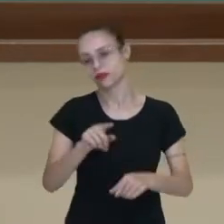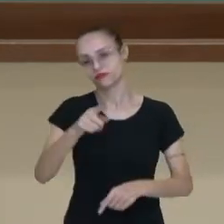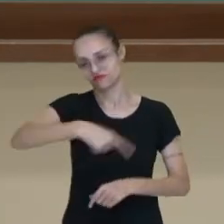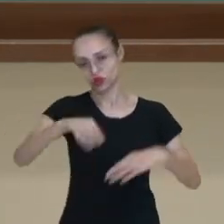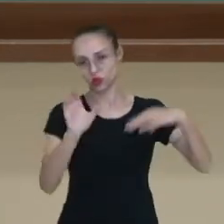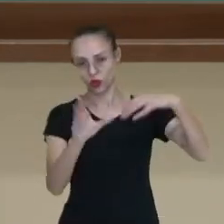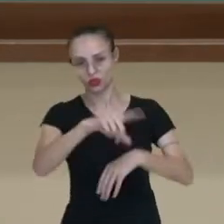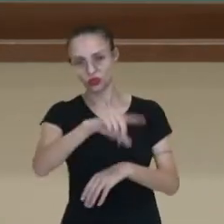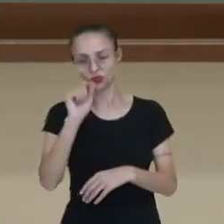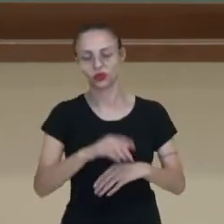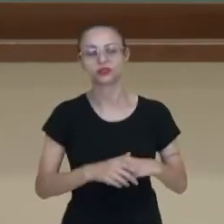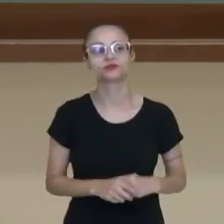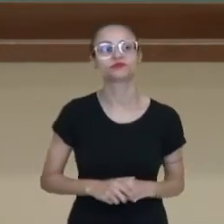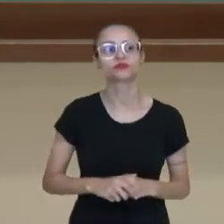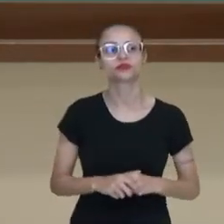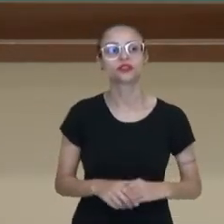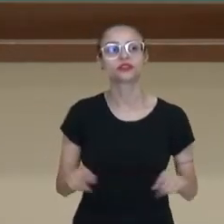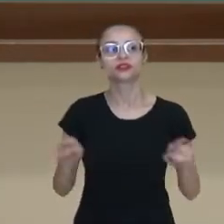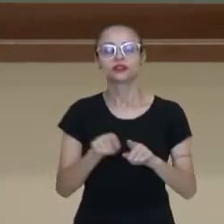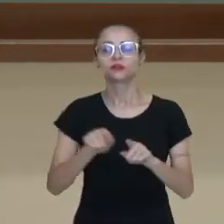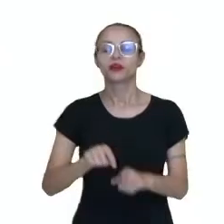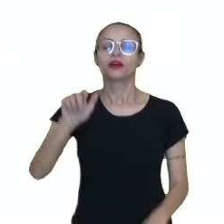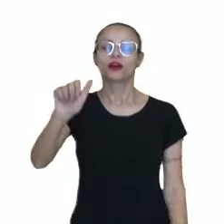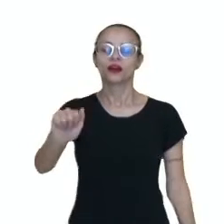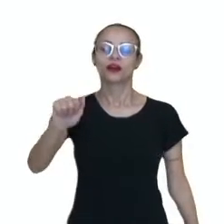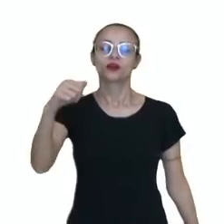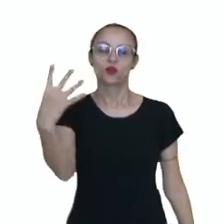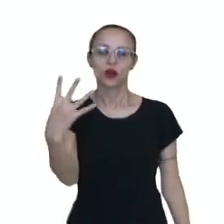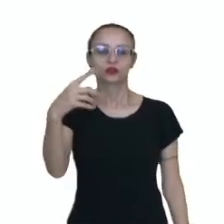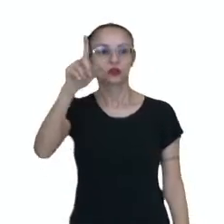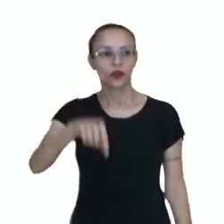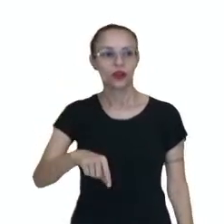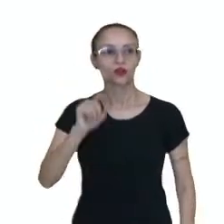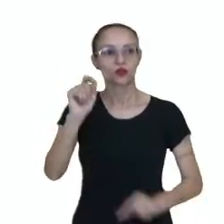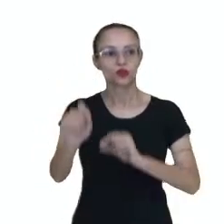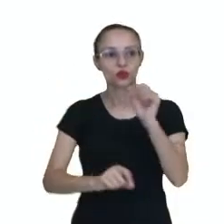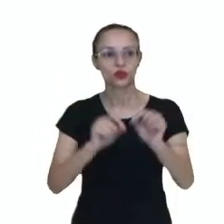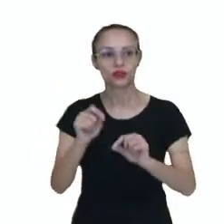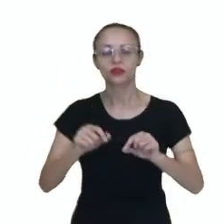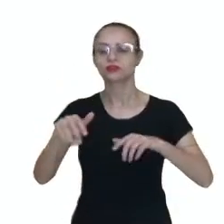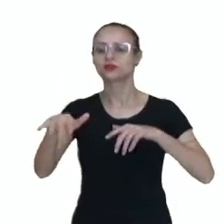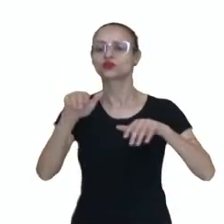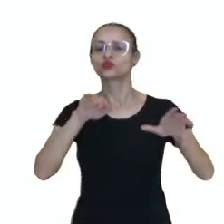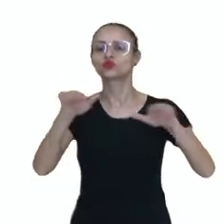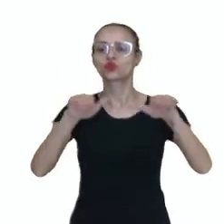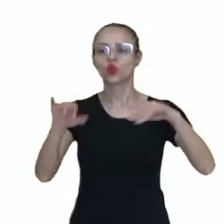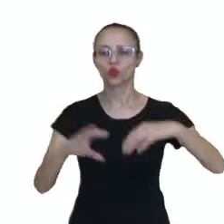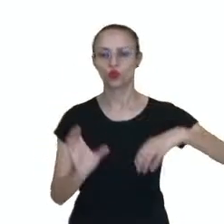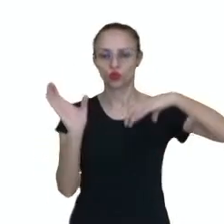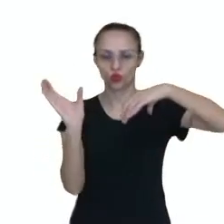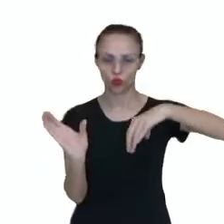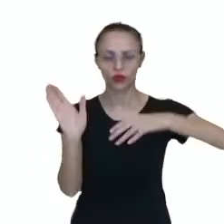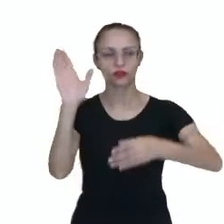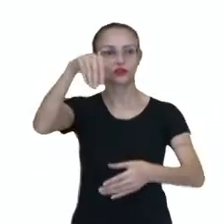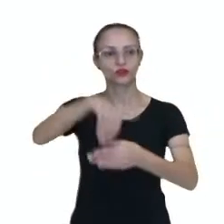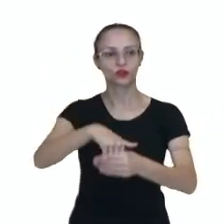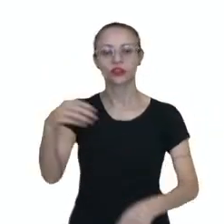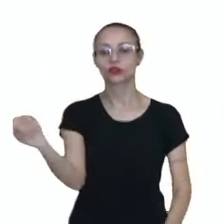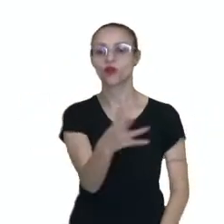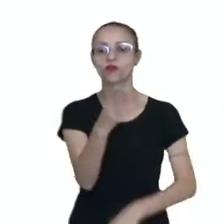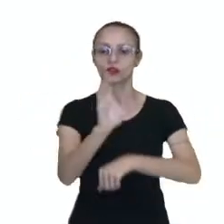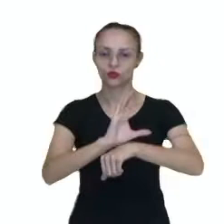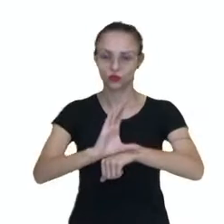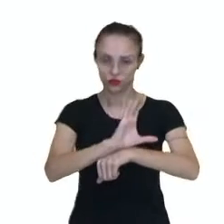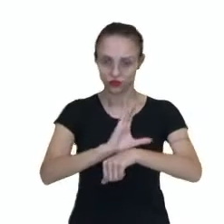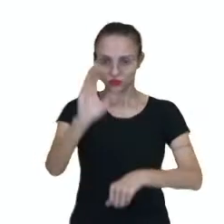indireta. Ele também estabeleceu o ato institucional número 4. Esse ato aqui convocava o Congresso para votar uma nova Constituição